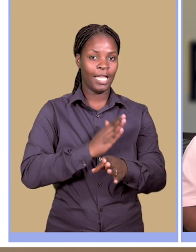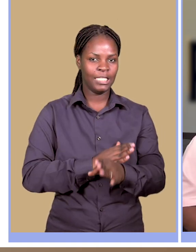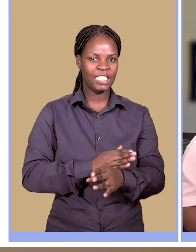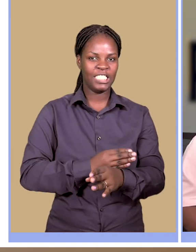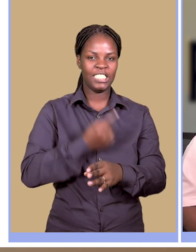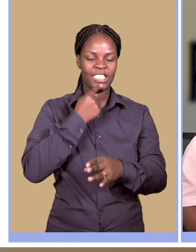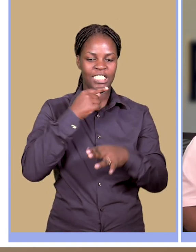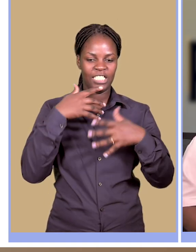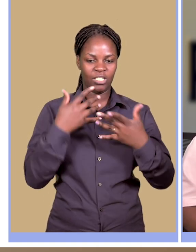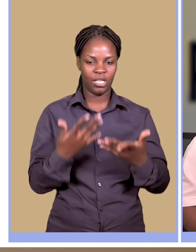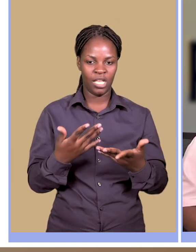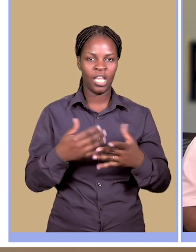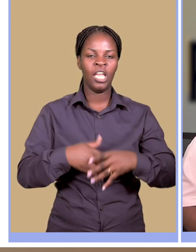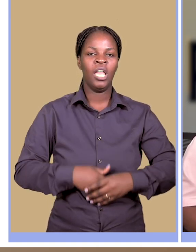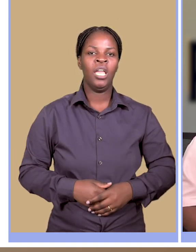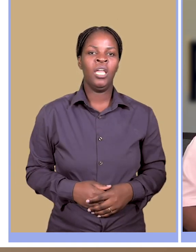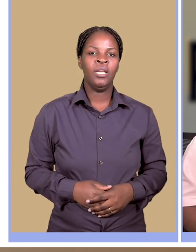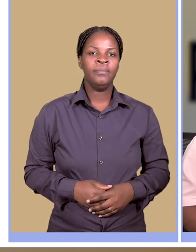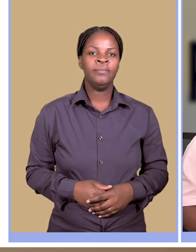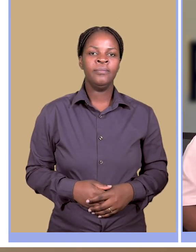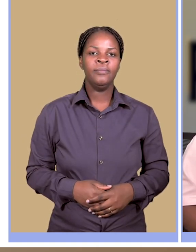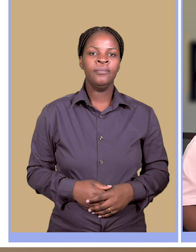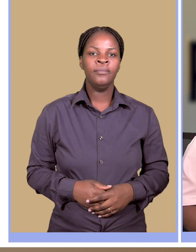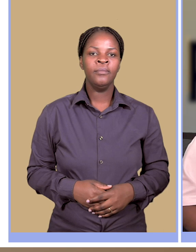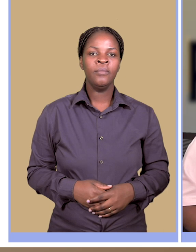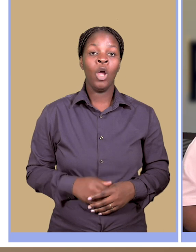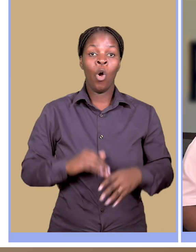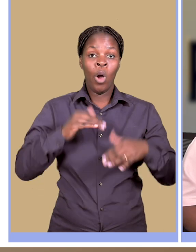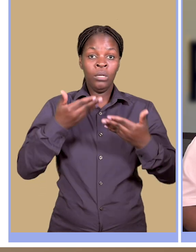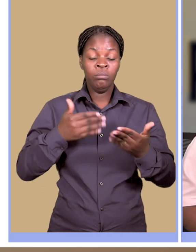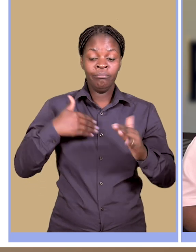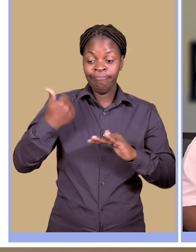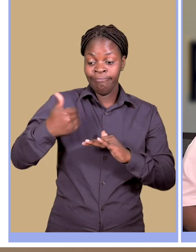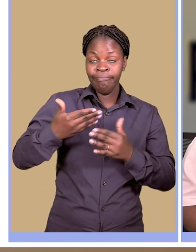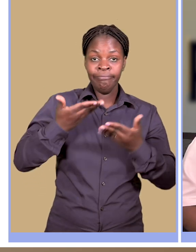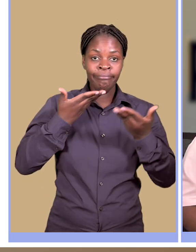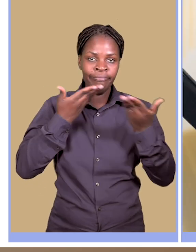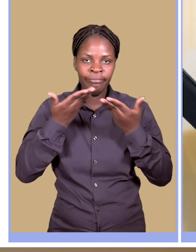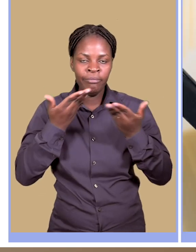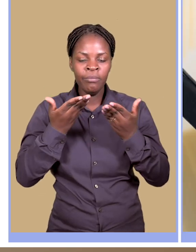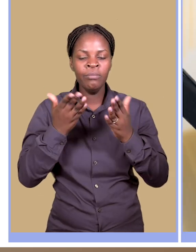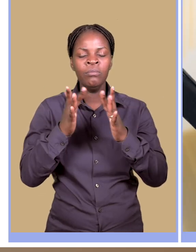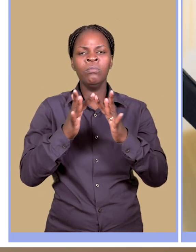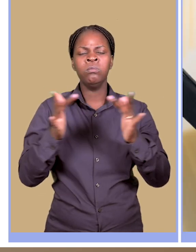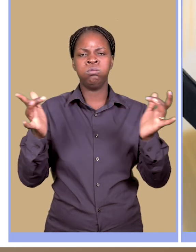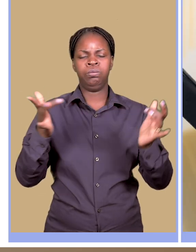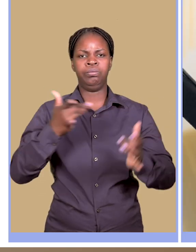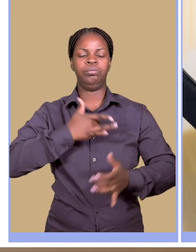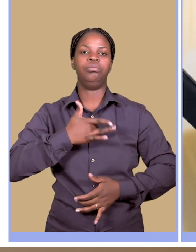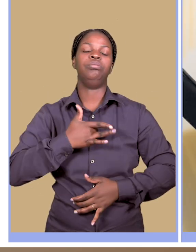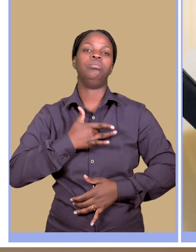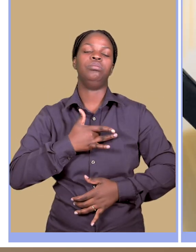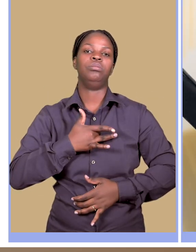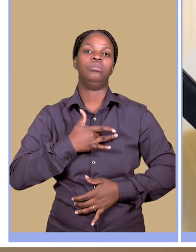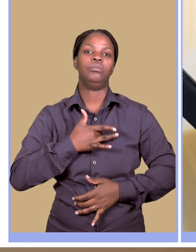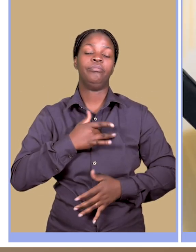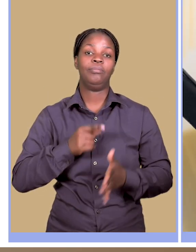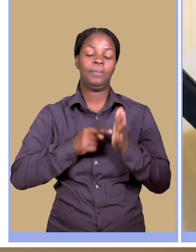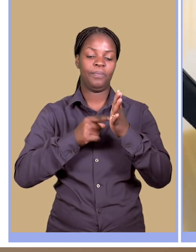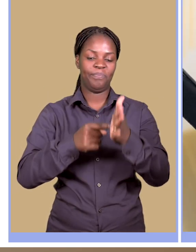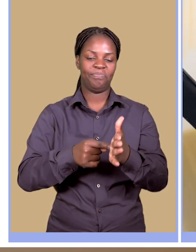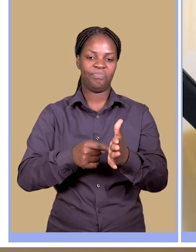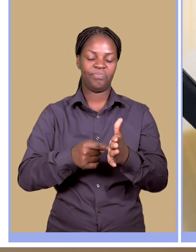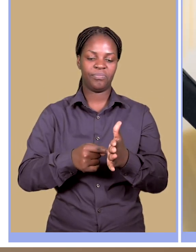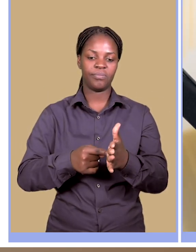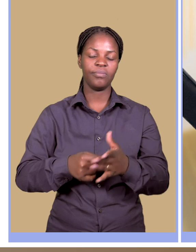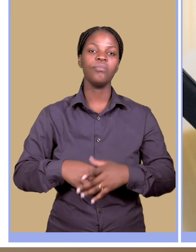foi provado que ela, por si, constrói o espaço que nós pretendemos. Ou seja, há uma coisa que se